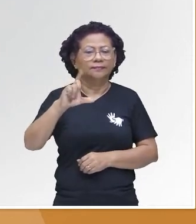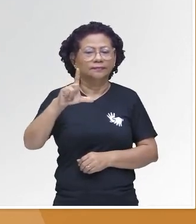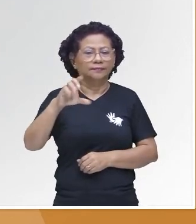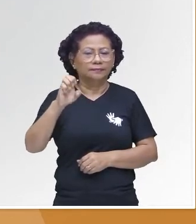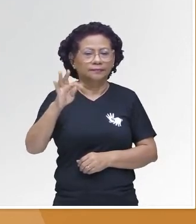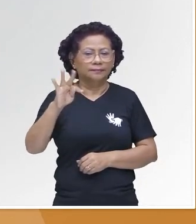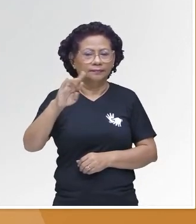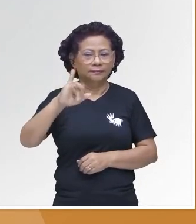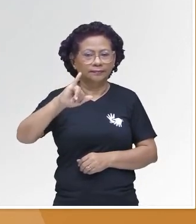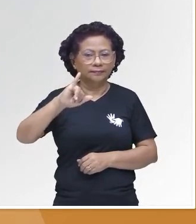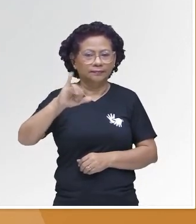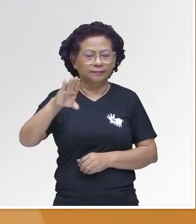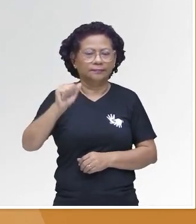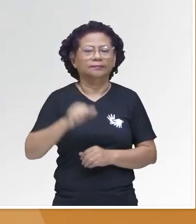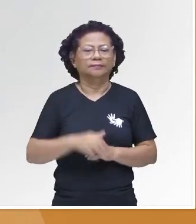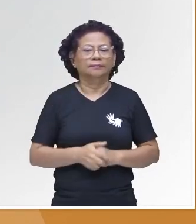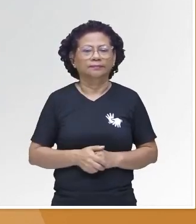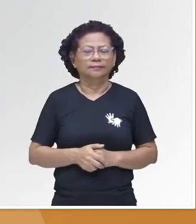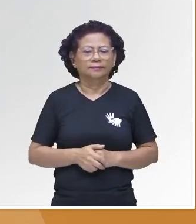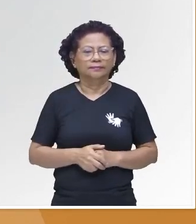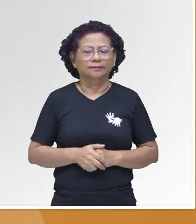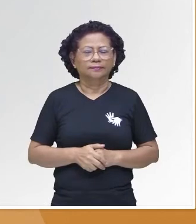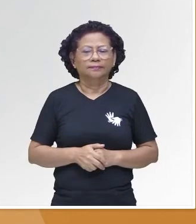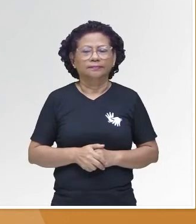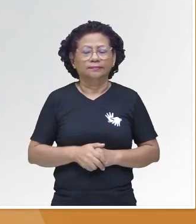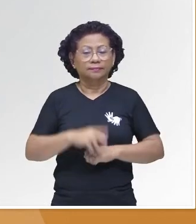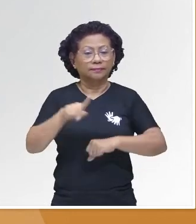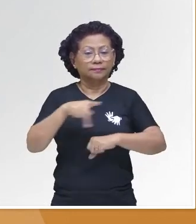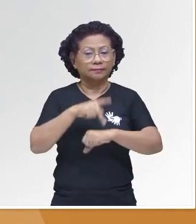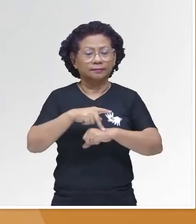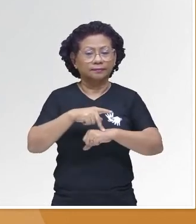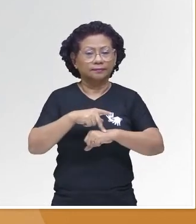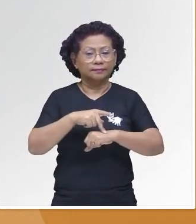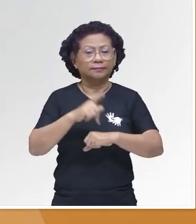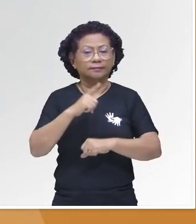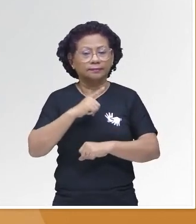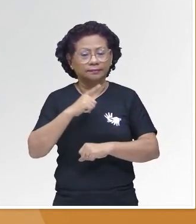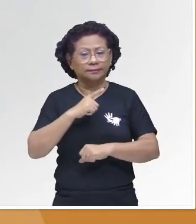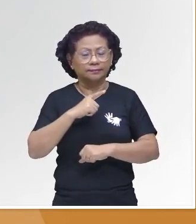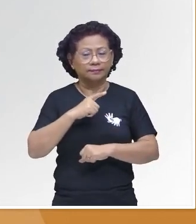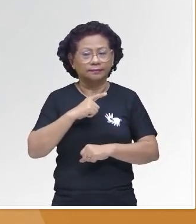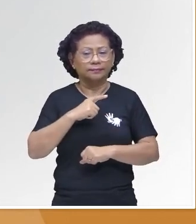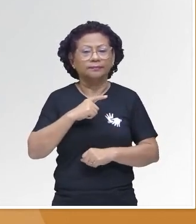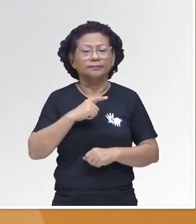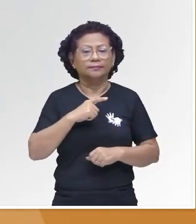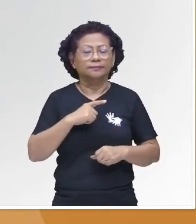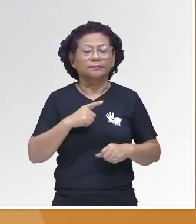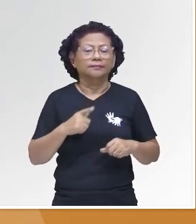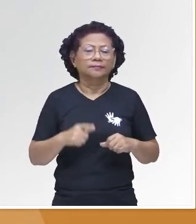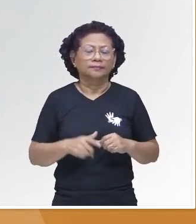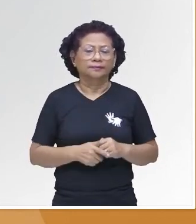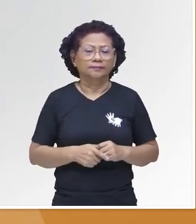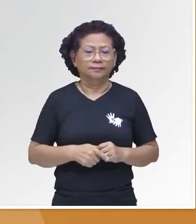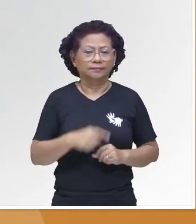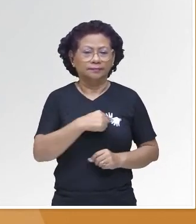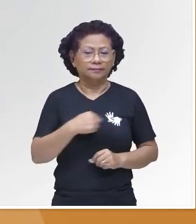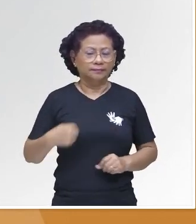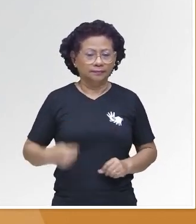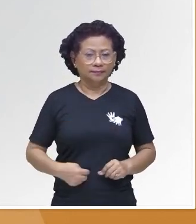Os maiores produtores, nós podemos citar a China, tá? O Brasil, o Canadá,